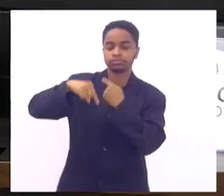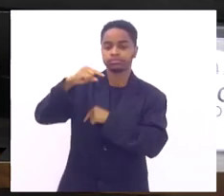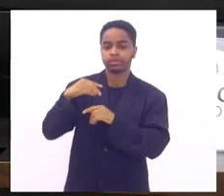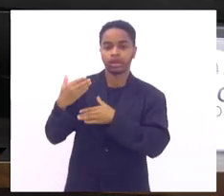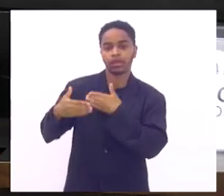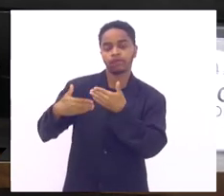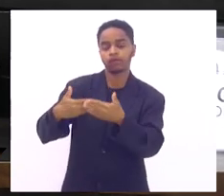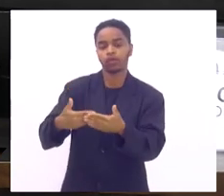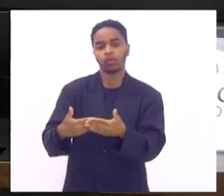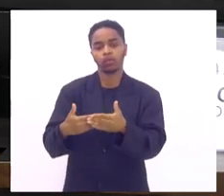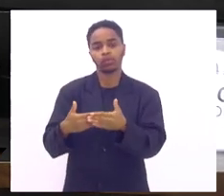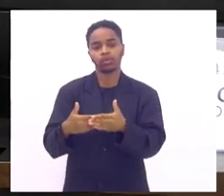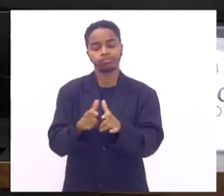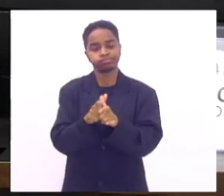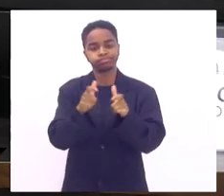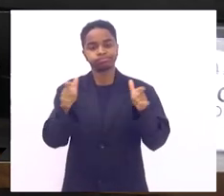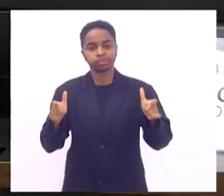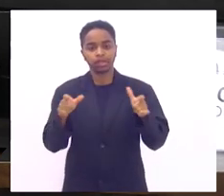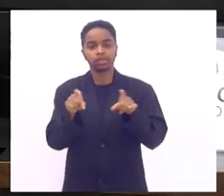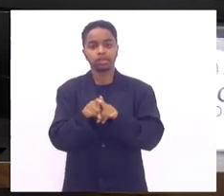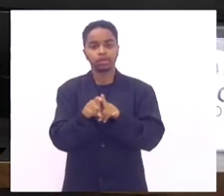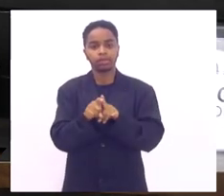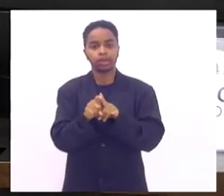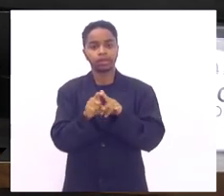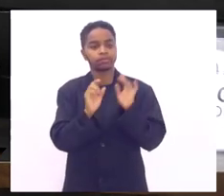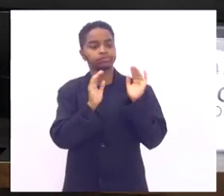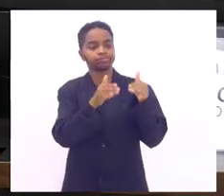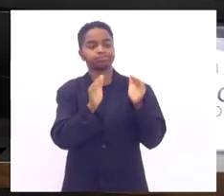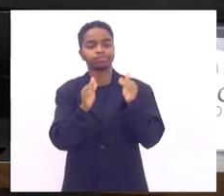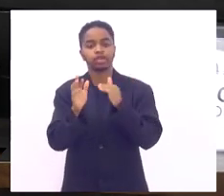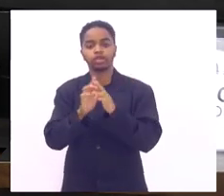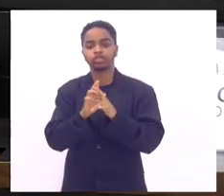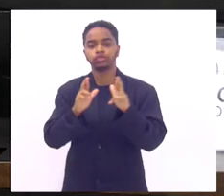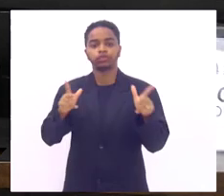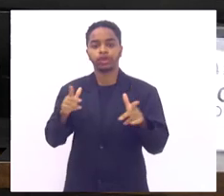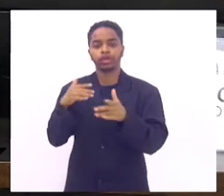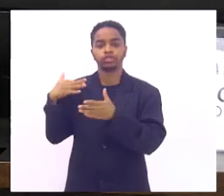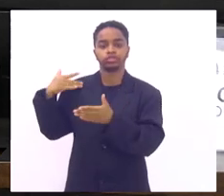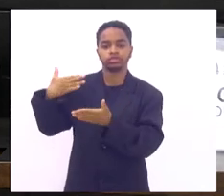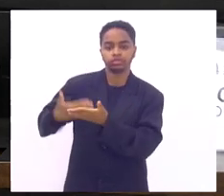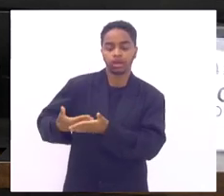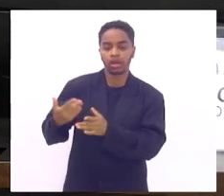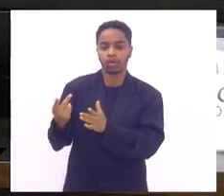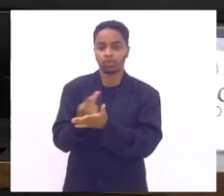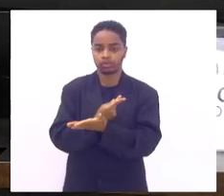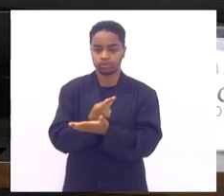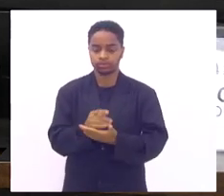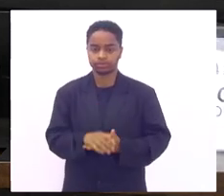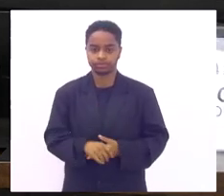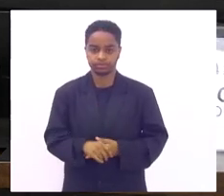cresça e seja reconhecido, diferente do que é historicamente nesses últimos anos aí.